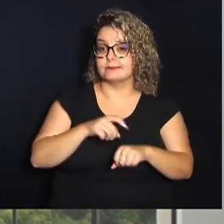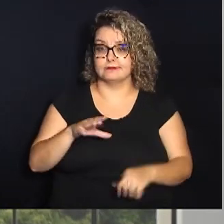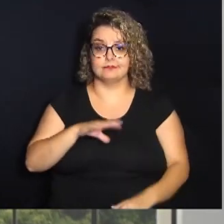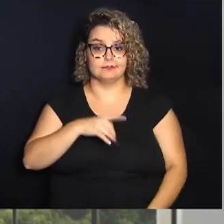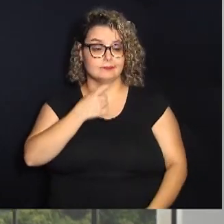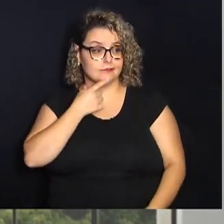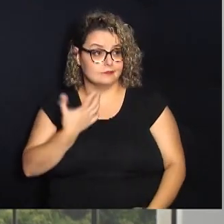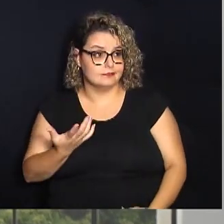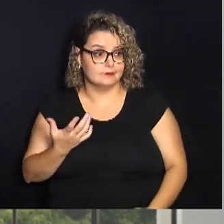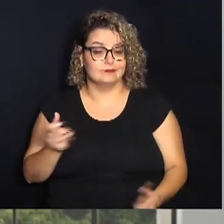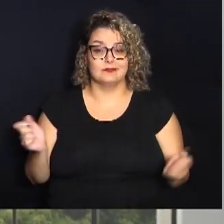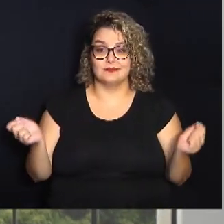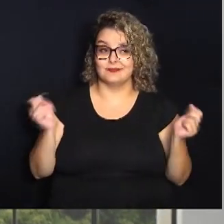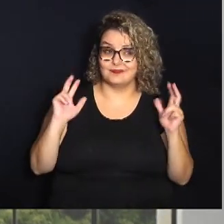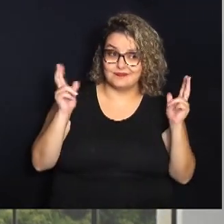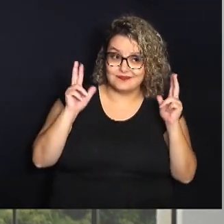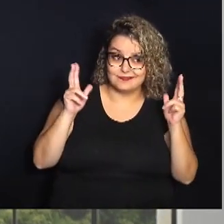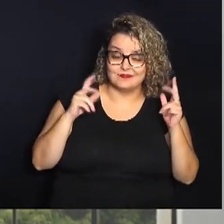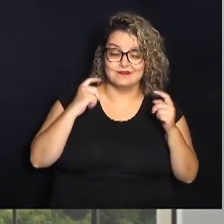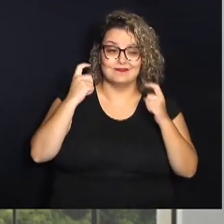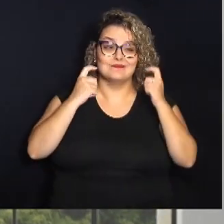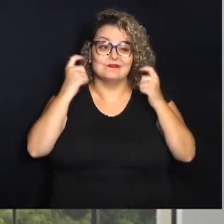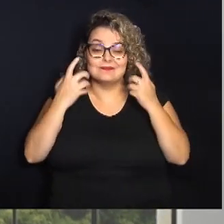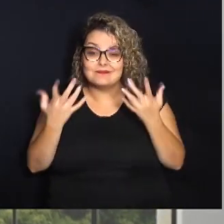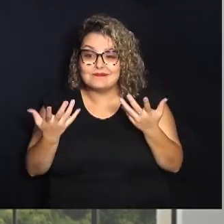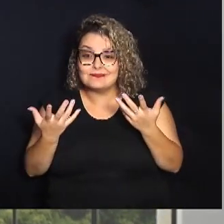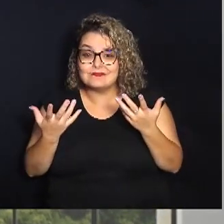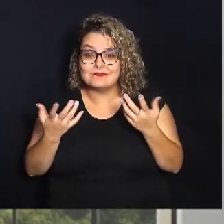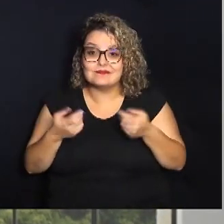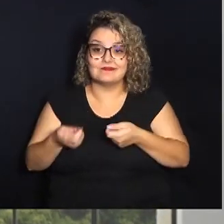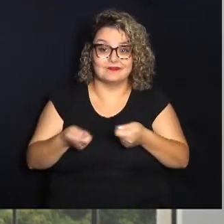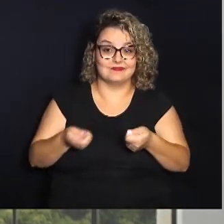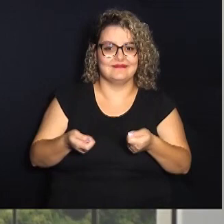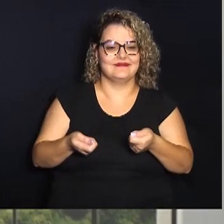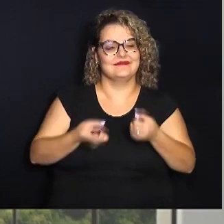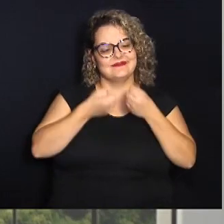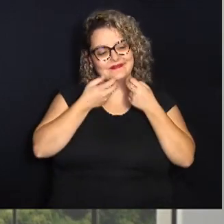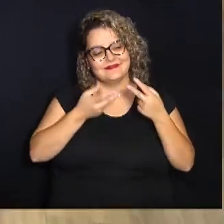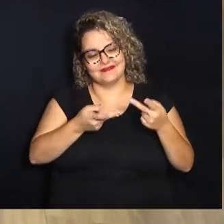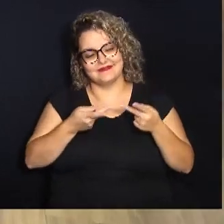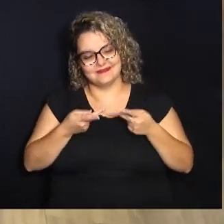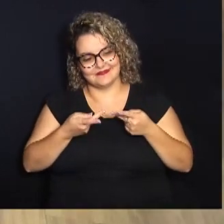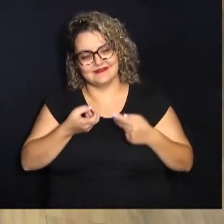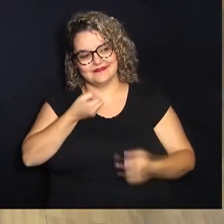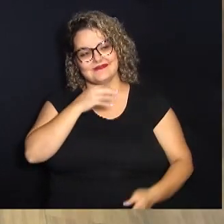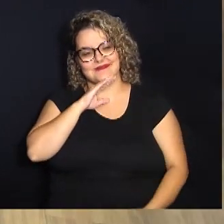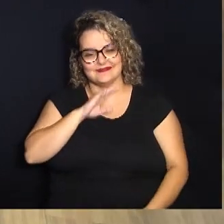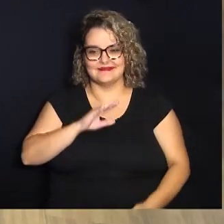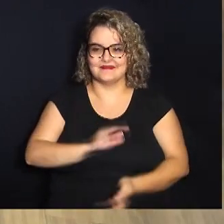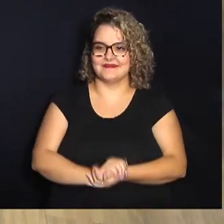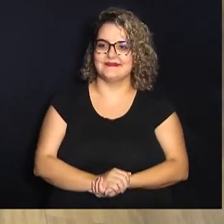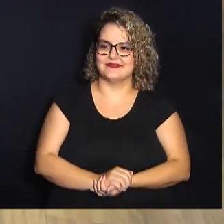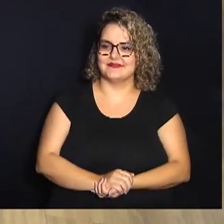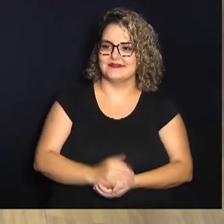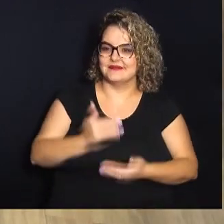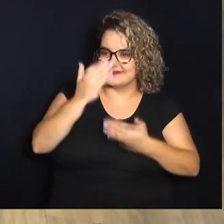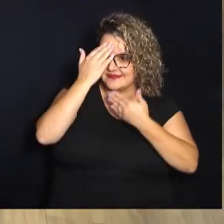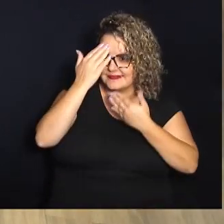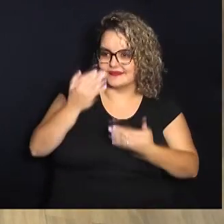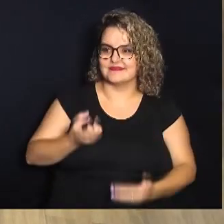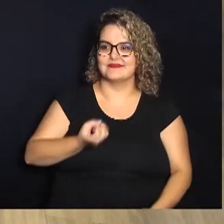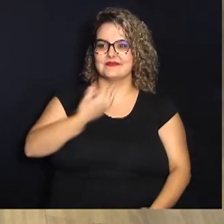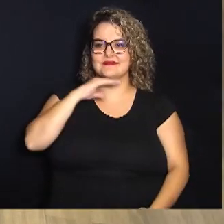em estado de alerta? É preocupante? Está controlado? Seja bem-vindo e boa tarde. Muito obrigado, boa tarde a todos